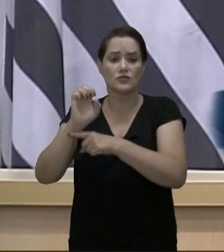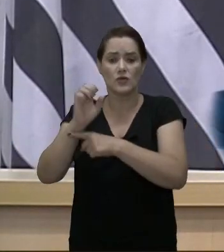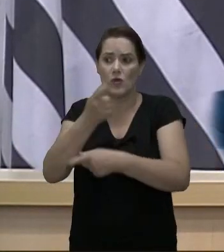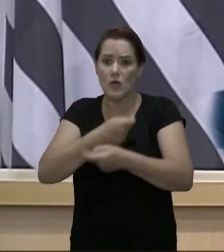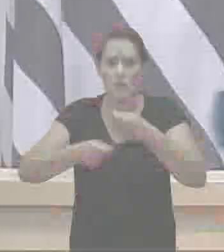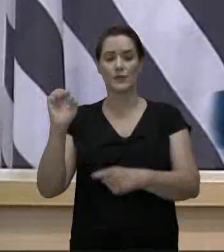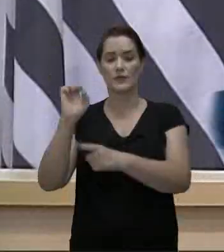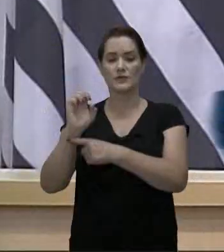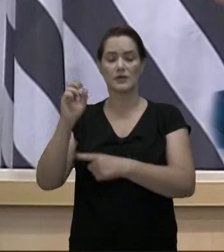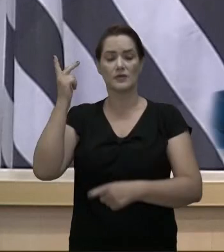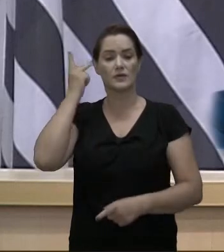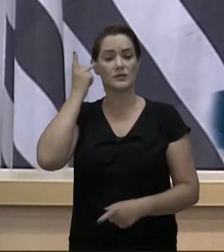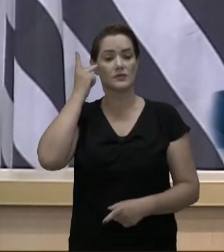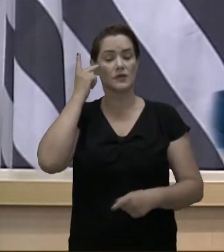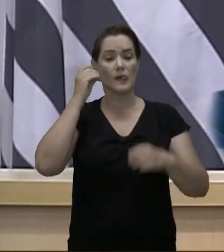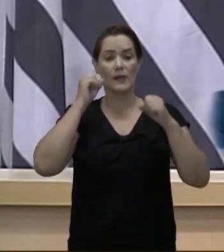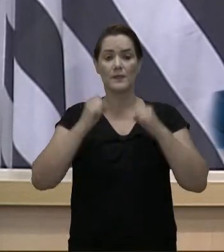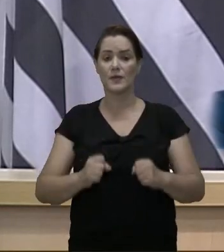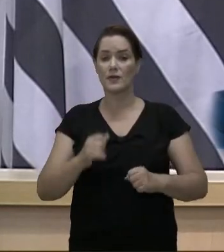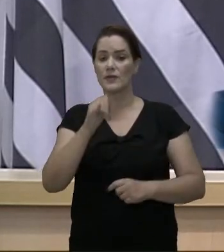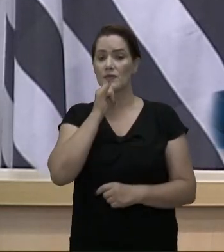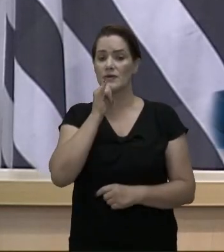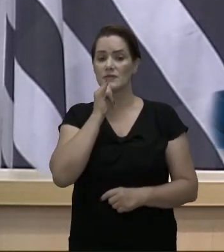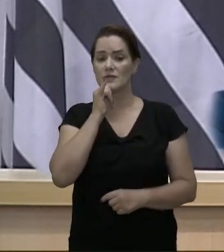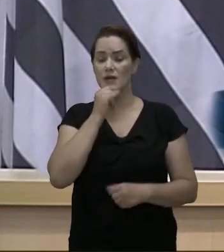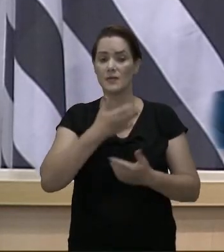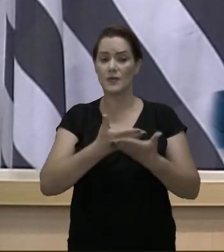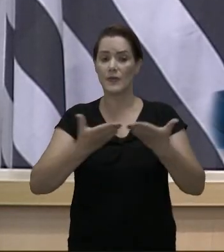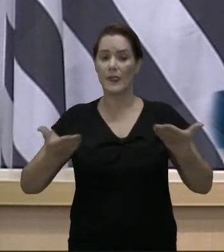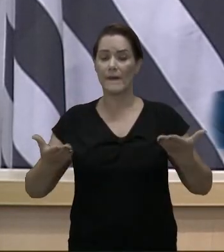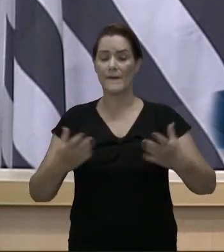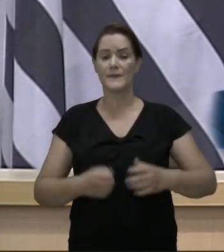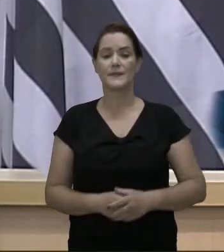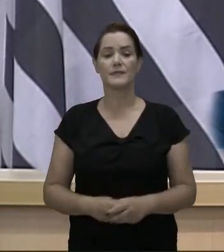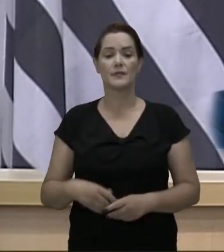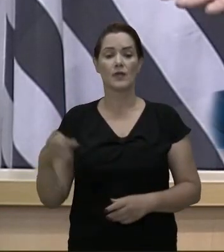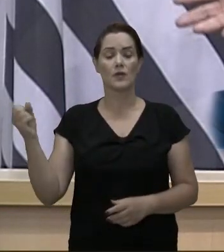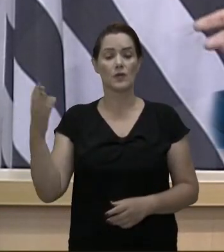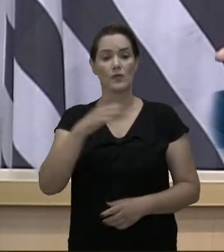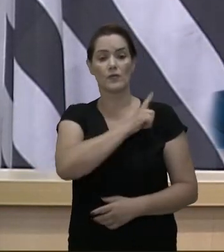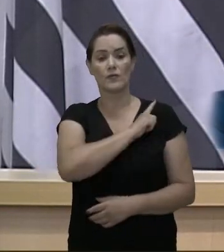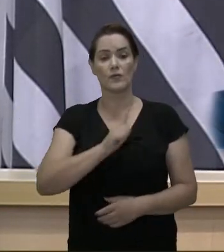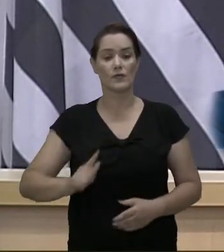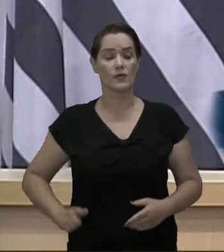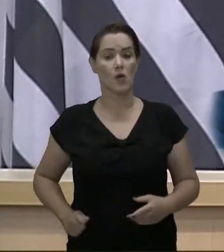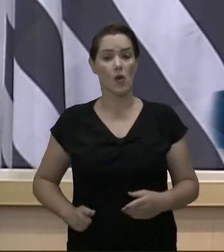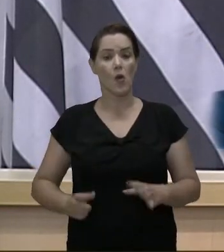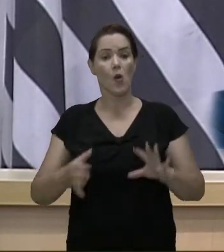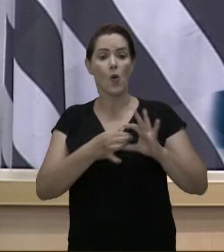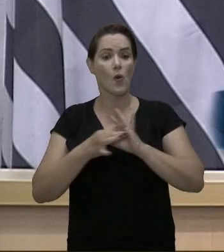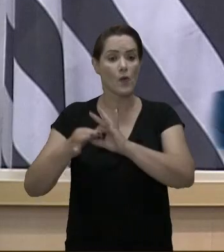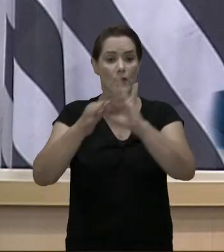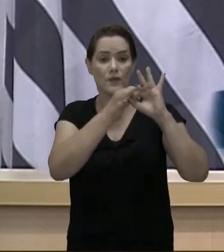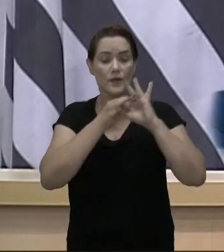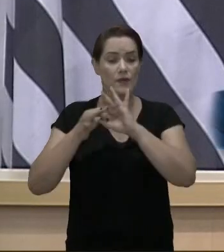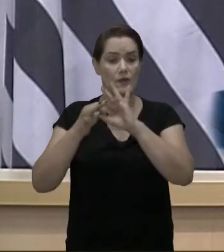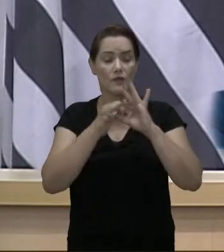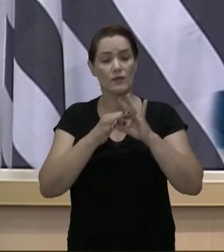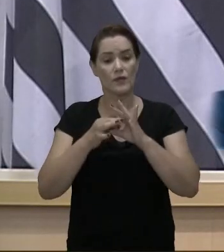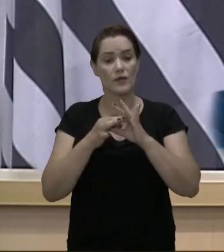economicamente falando. Podemos dar um exemplo do novo convênio que foi assinado com o governo federal para